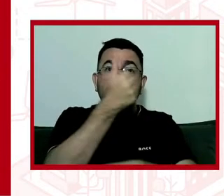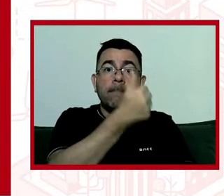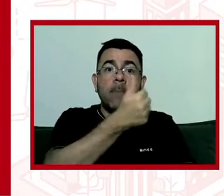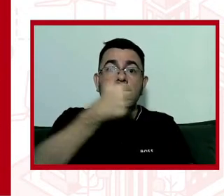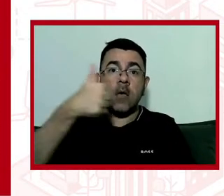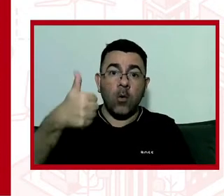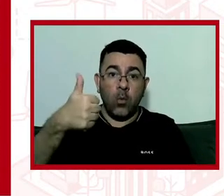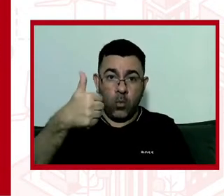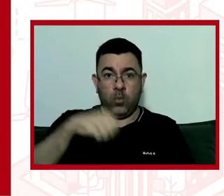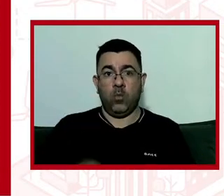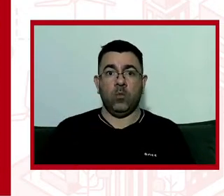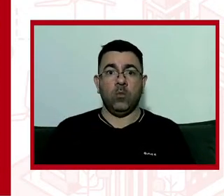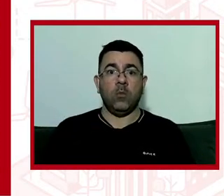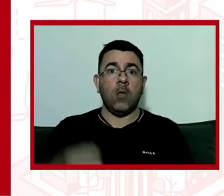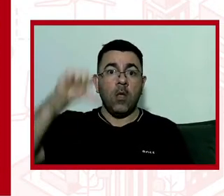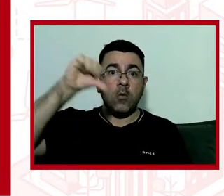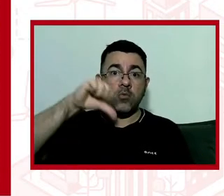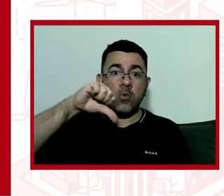61